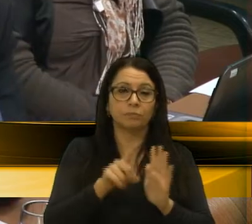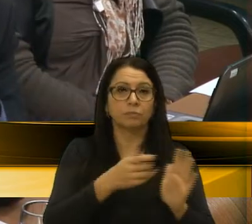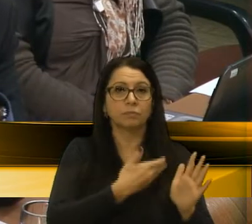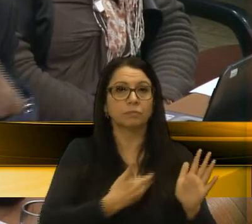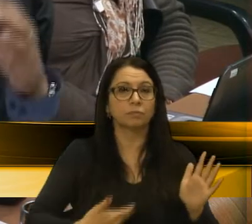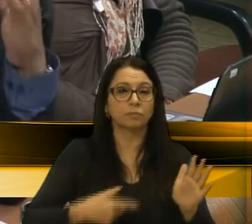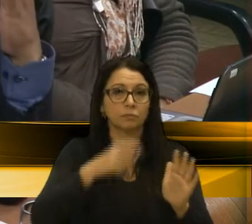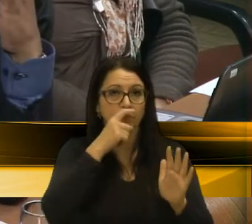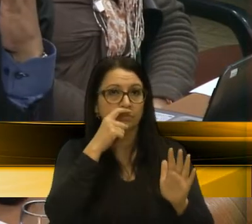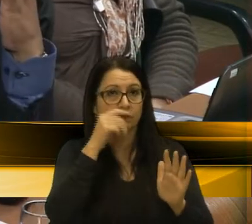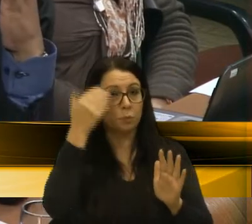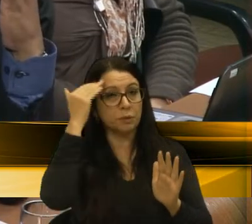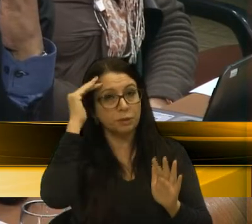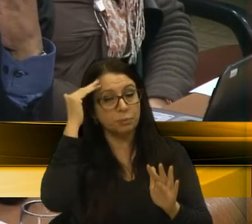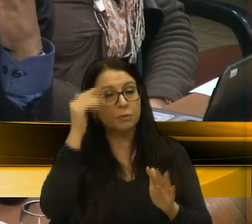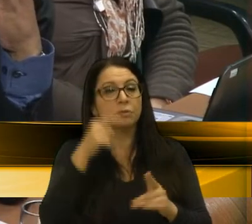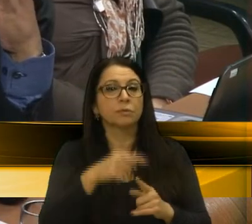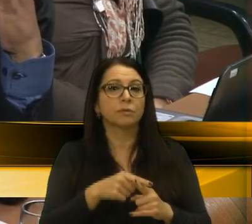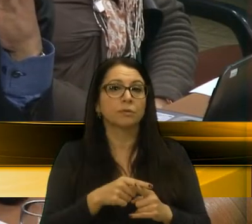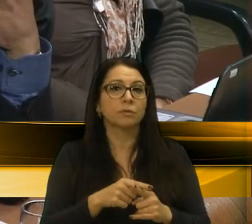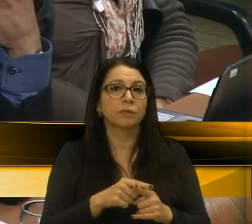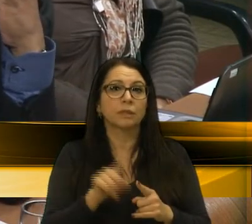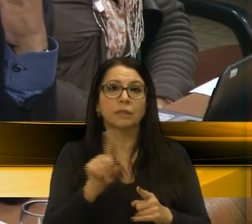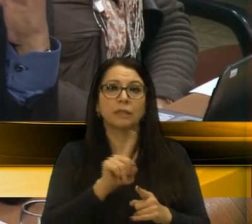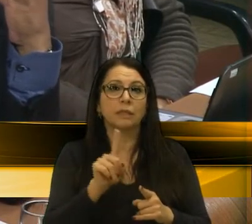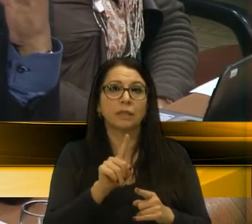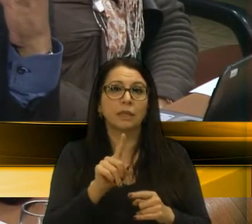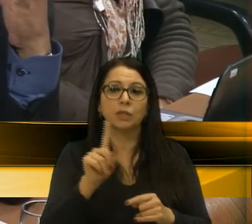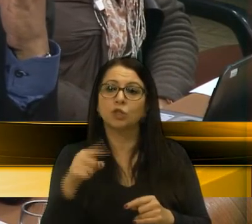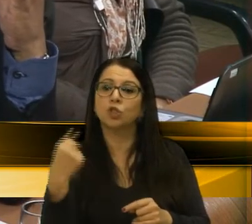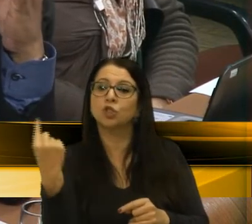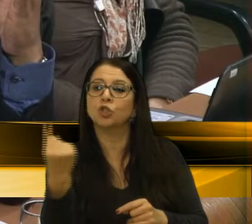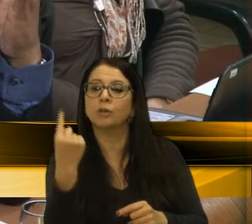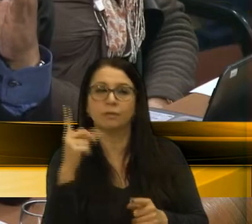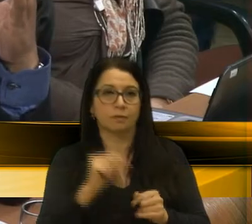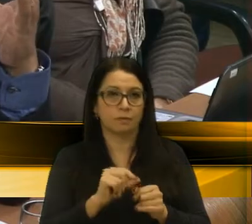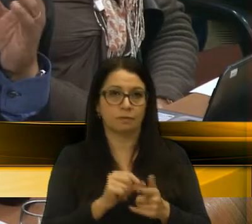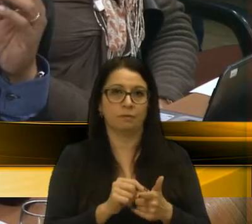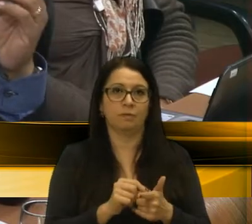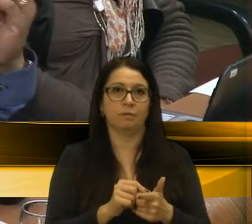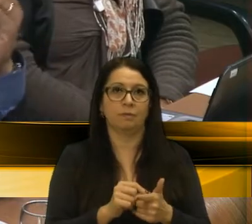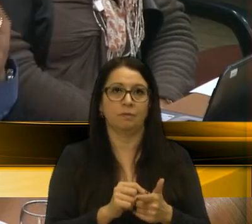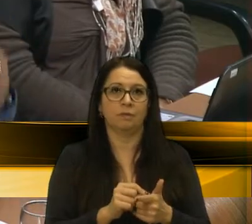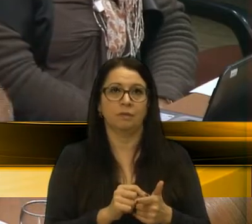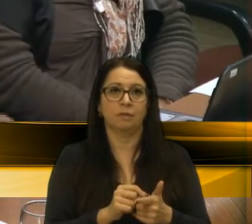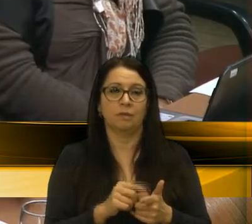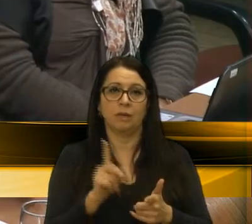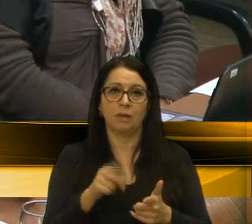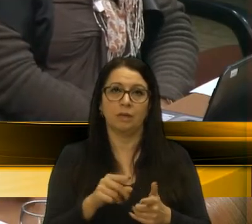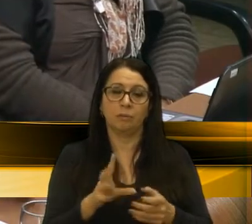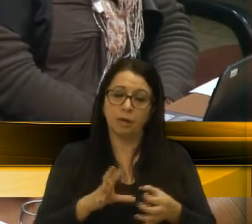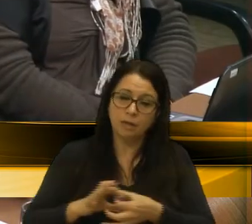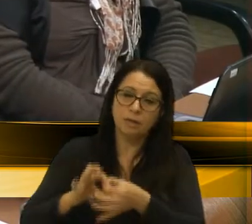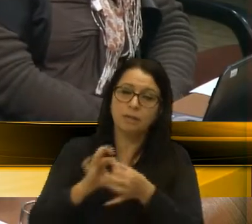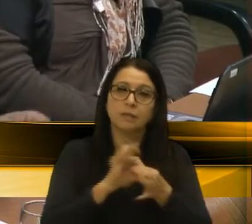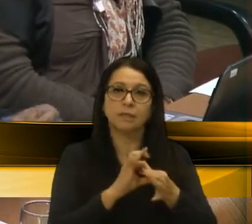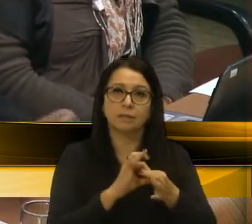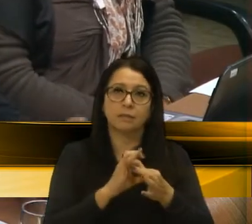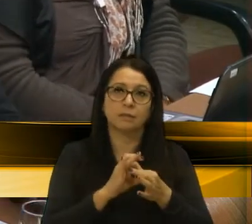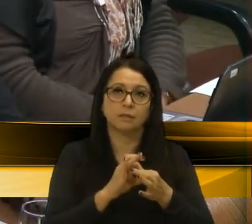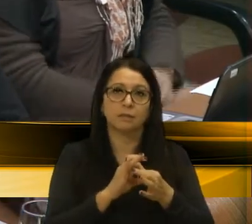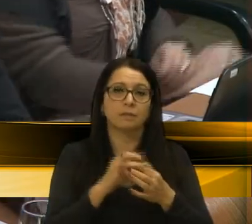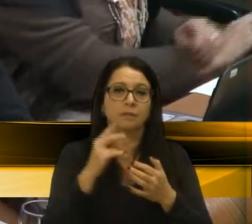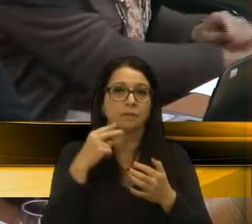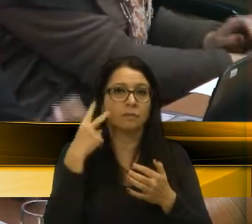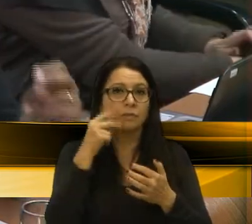disse, né, o entendimento de que ninguém se salva sozinho, vereador Felipe Grêmio Maia. Né? É uma integração, vereadora Paula.